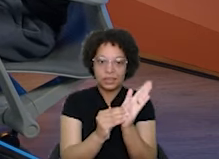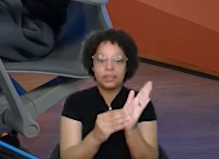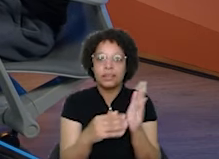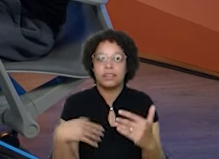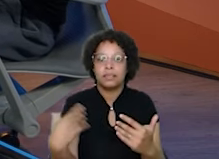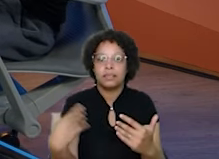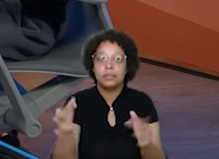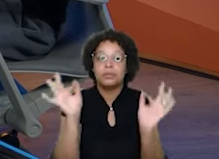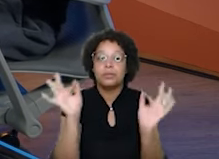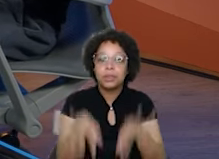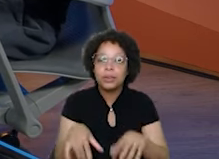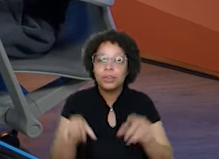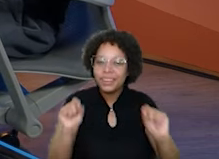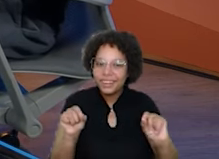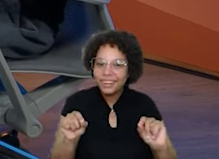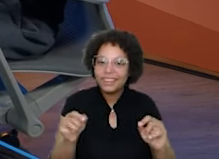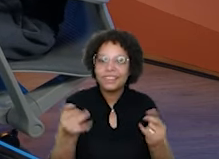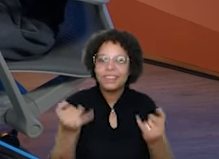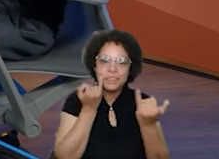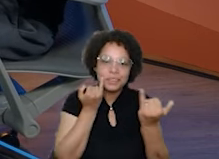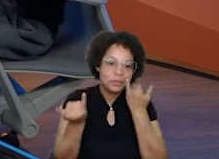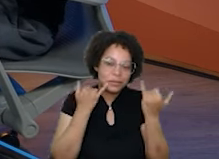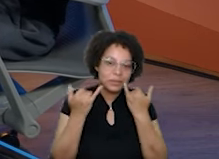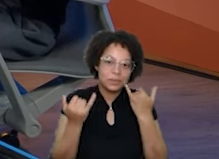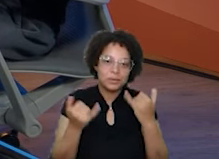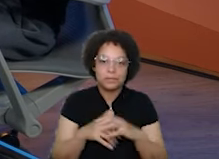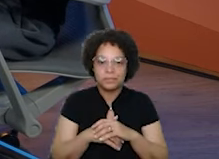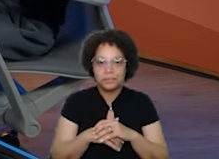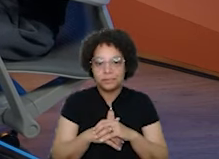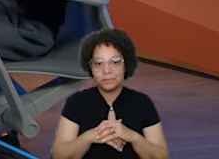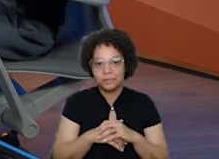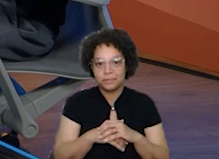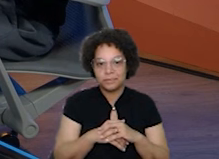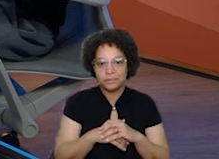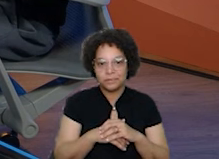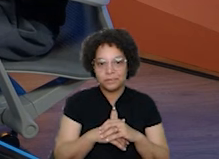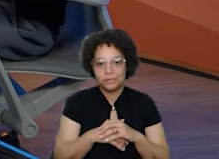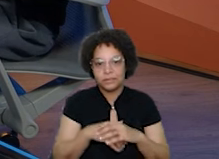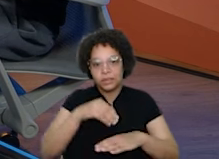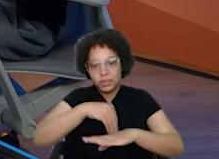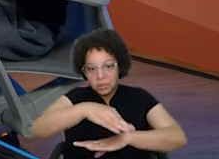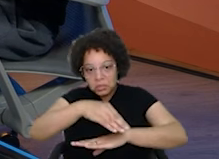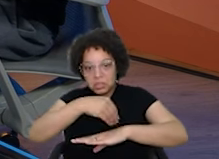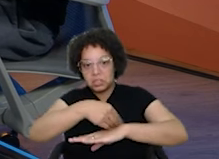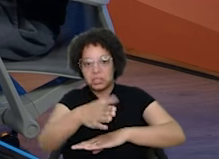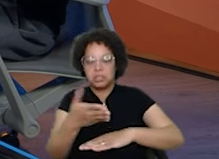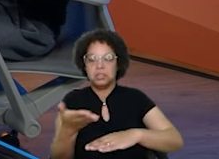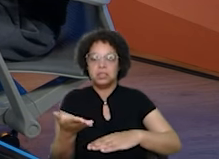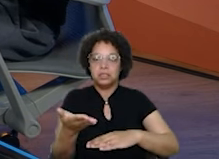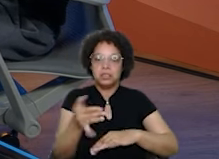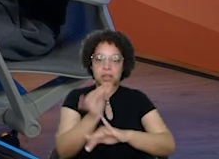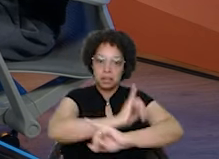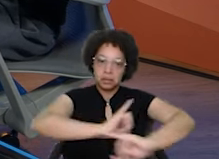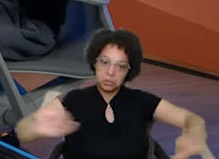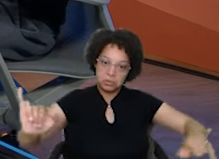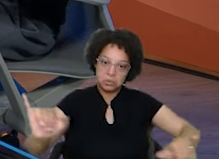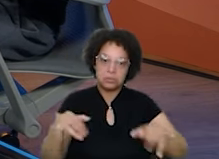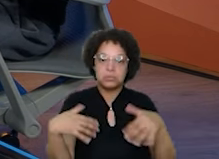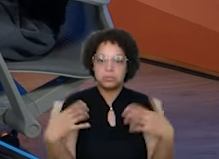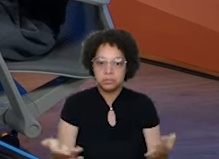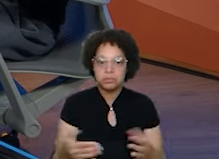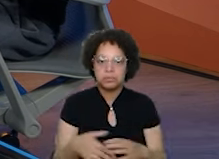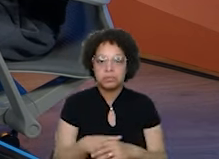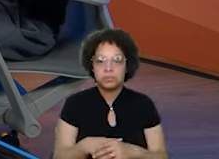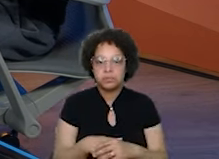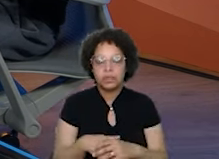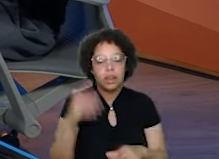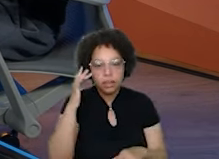lá no final tem o quê lá no final tem a informação tem um alguma sugestão alguma sugestão algum anúncio ali junto né então acho